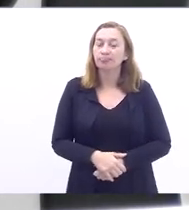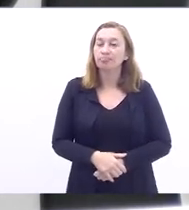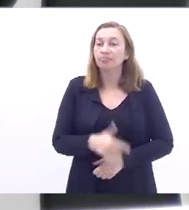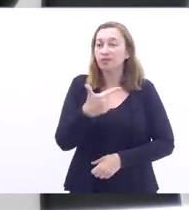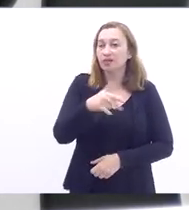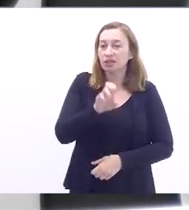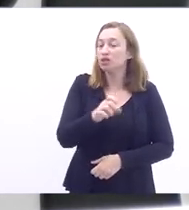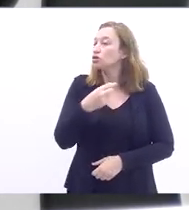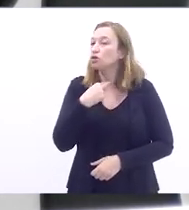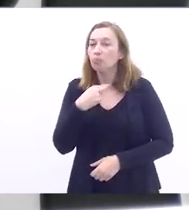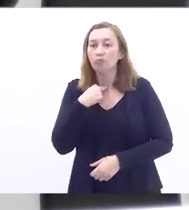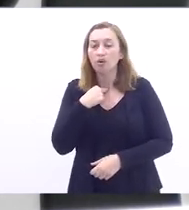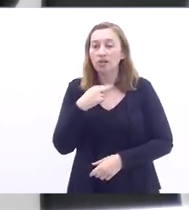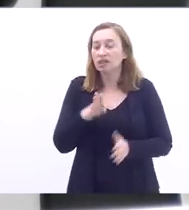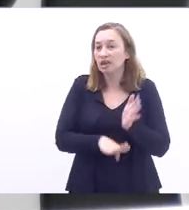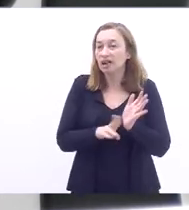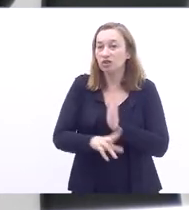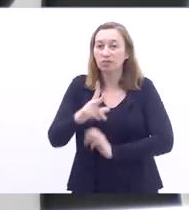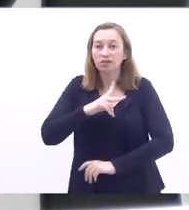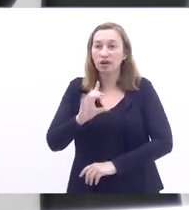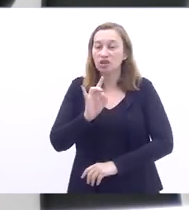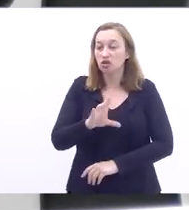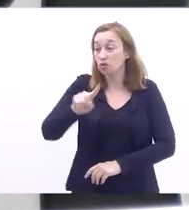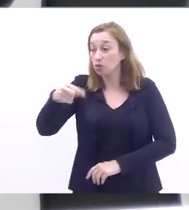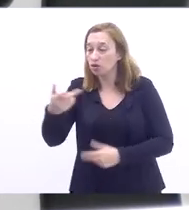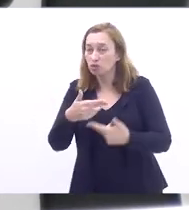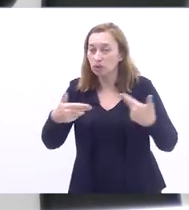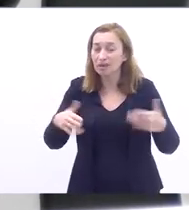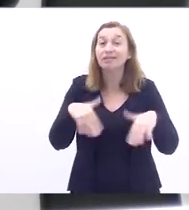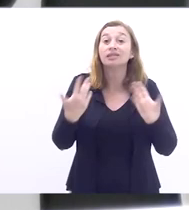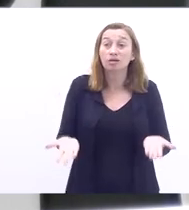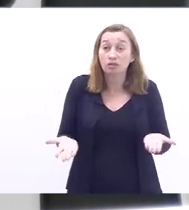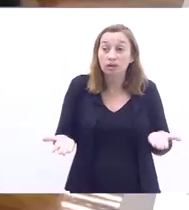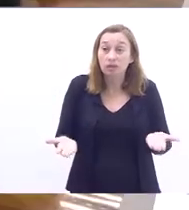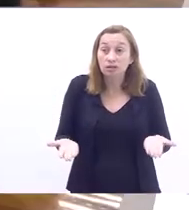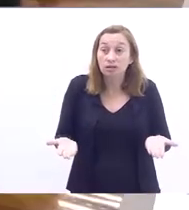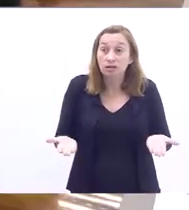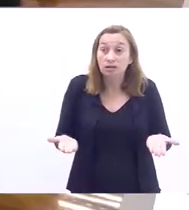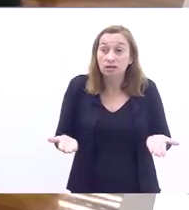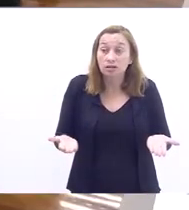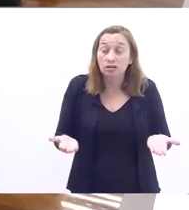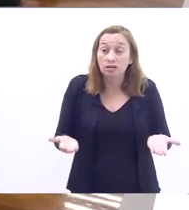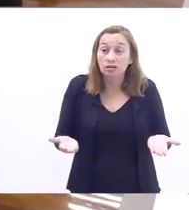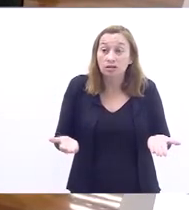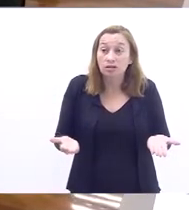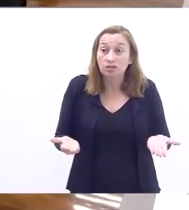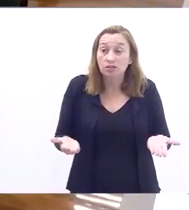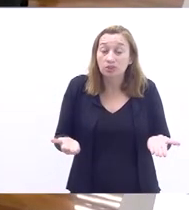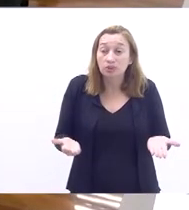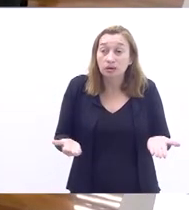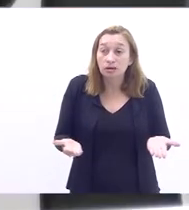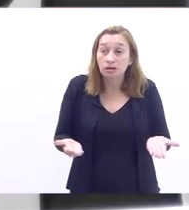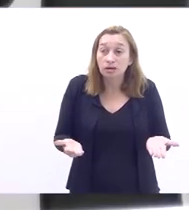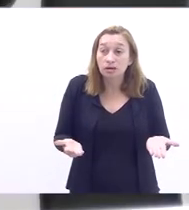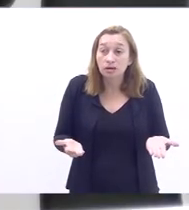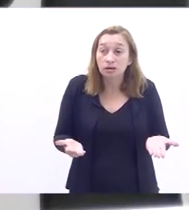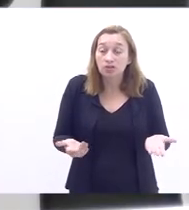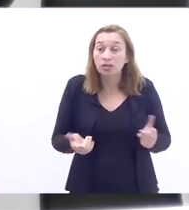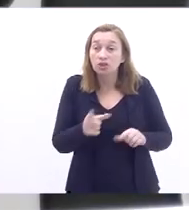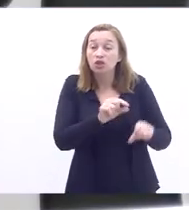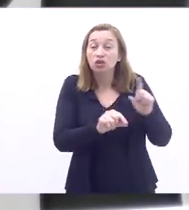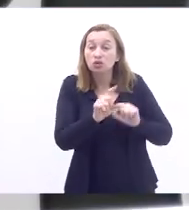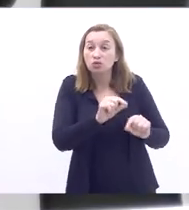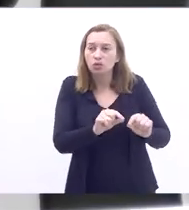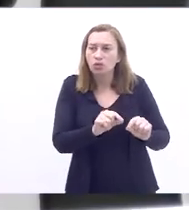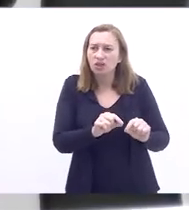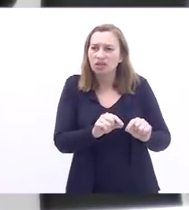25% não podem ser gato não pessoal a polícia já tem outra coisa então assim se ele tava tem humano tente isso é você tá tomando atribuições